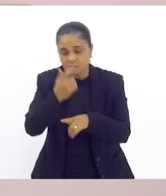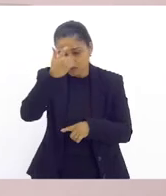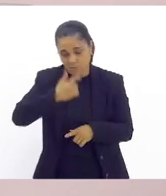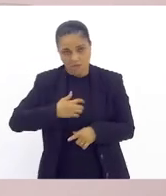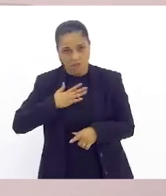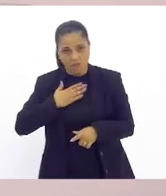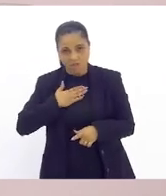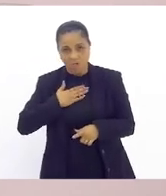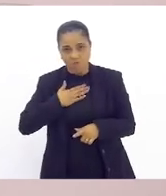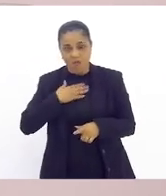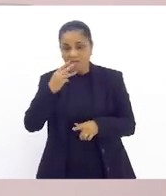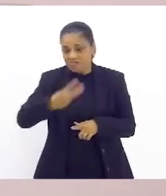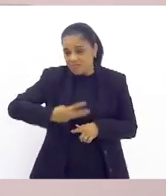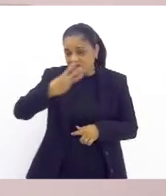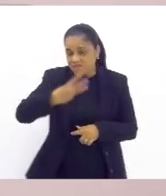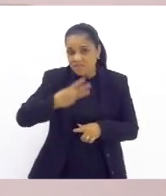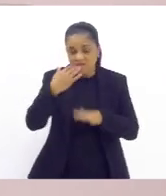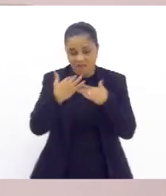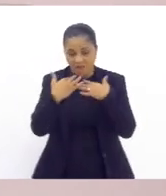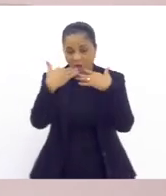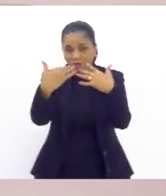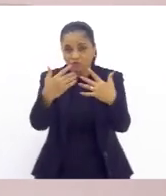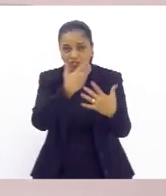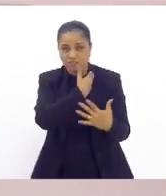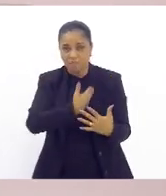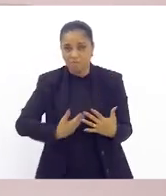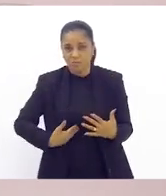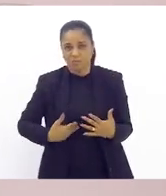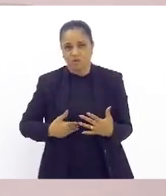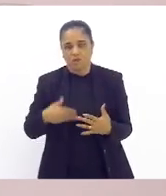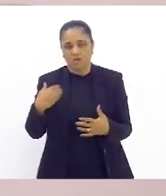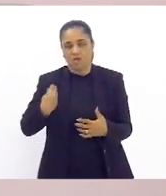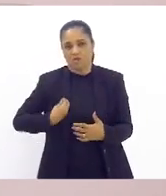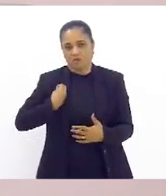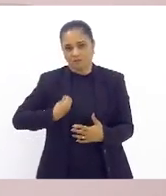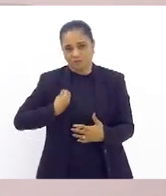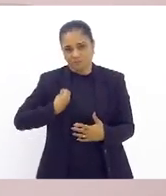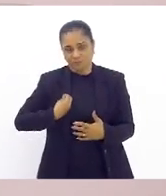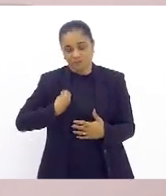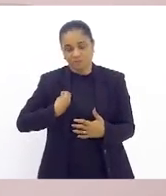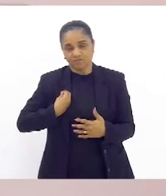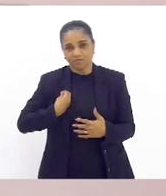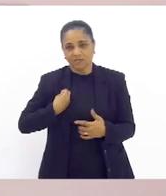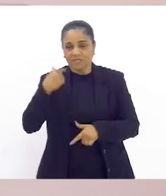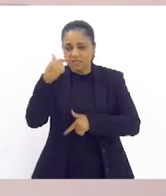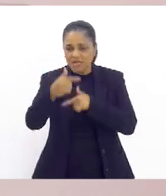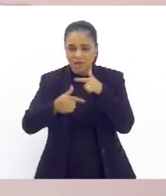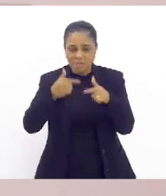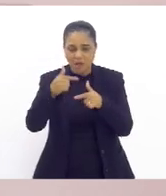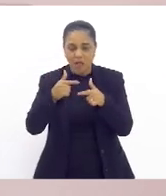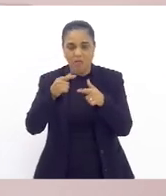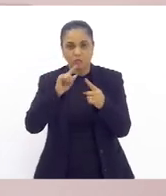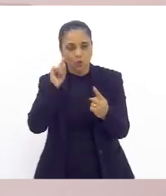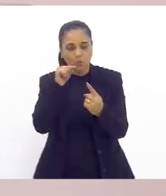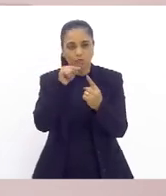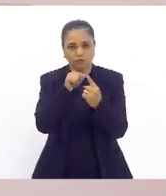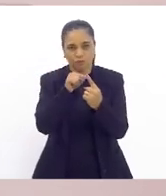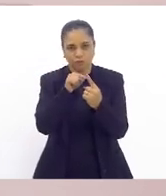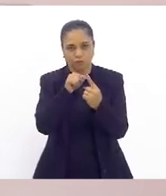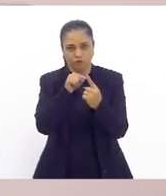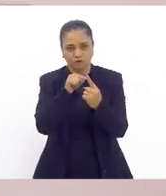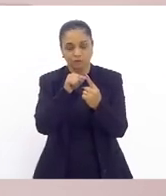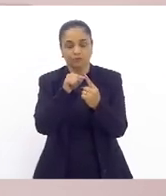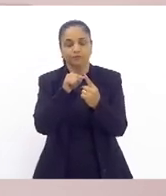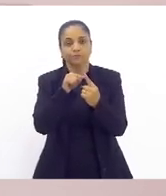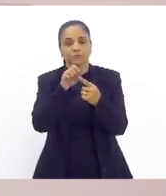audiência pública em relação aos serviços da enel e Petrópolis é